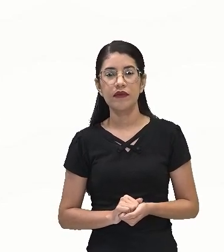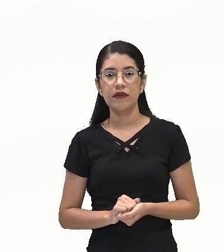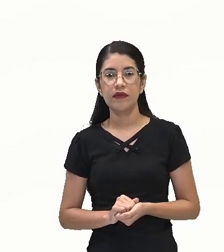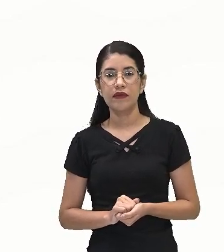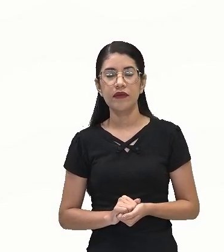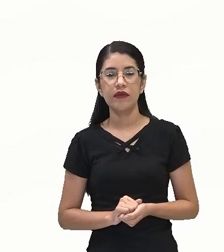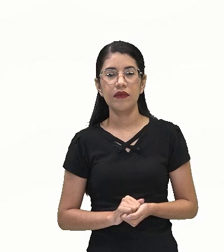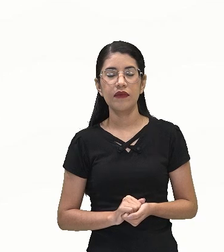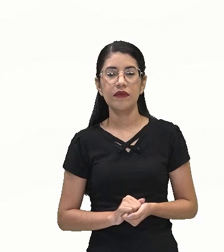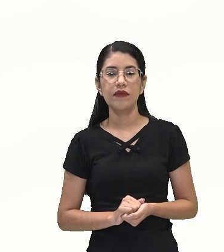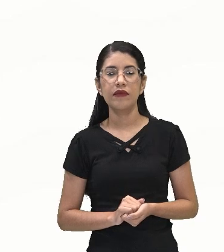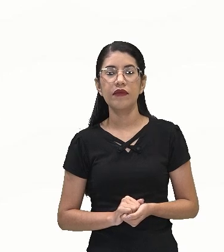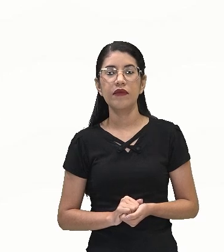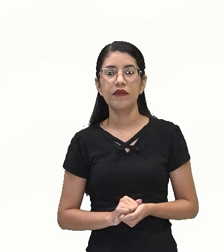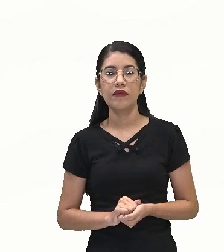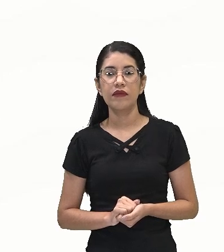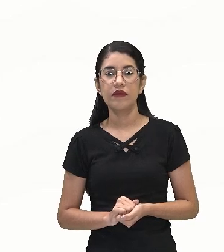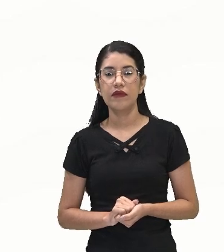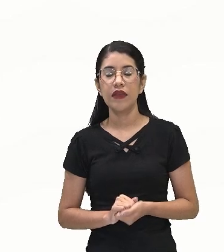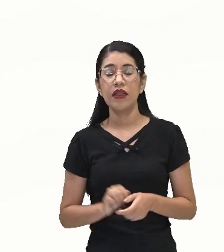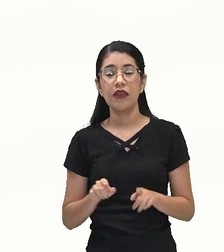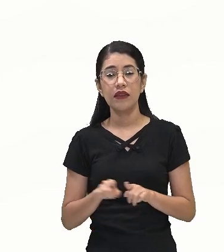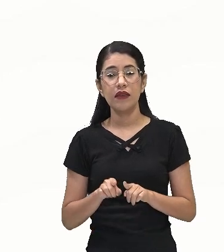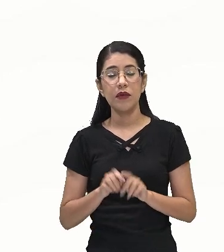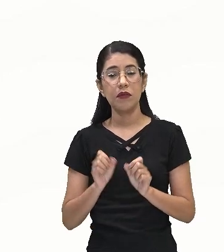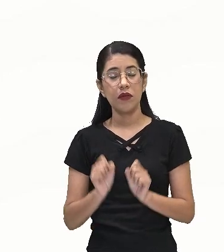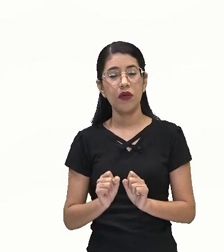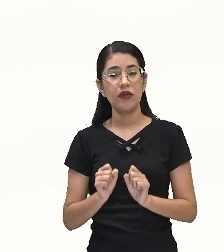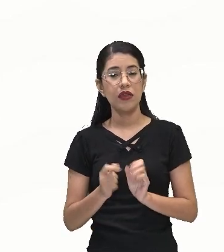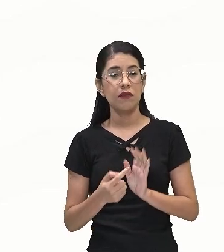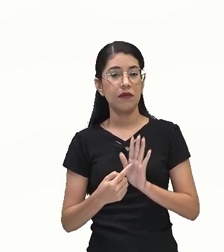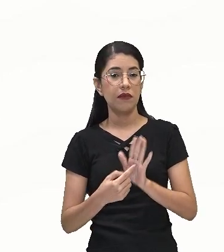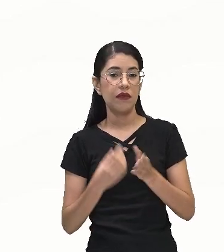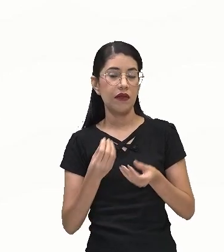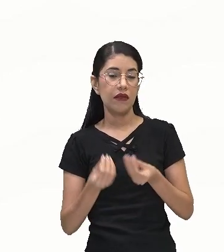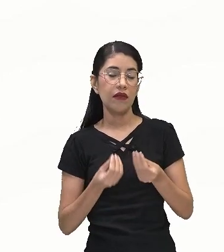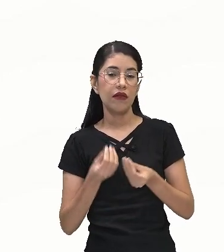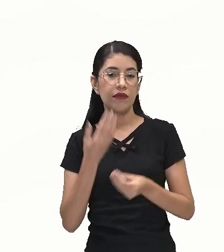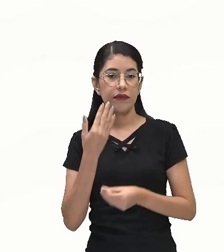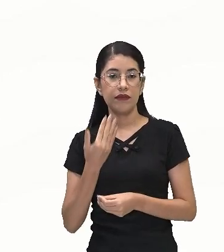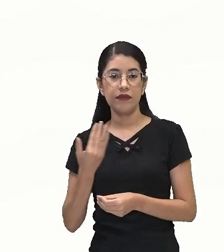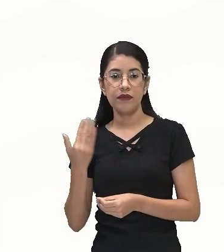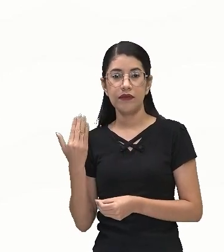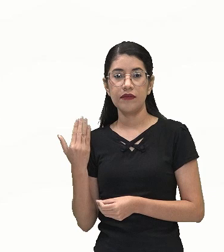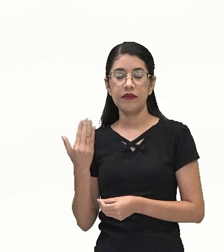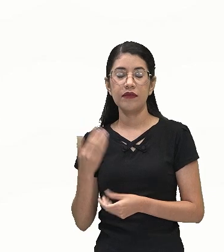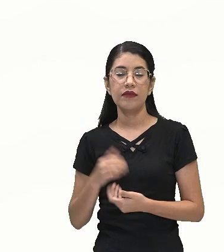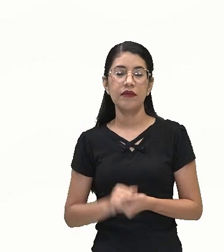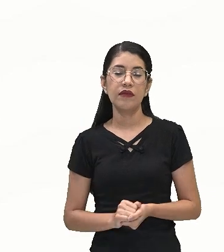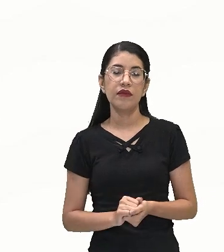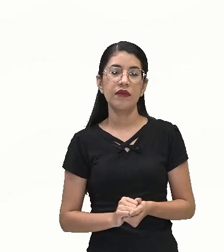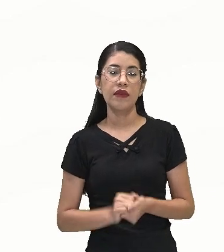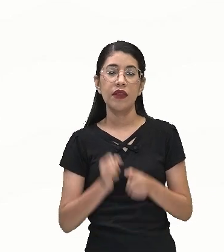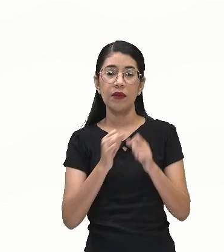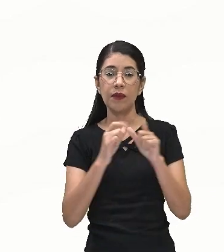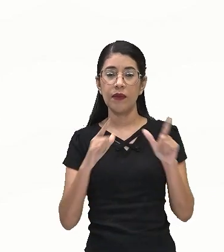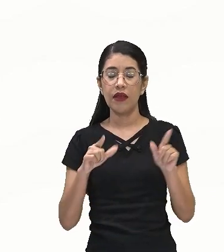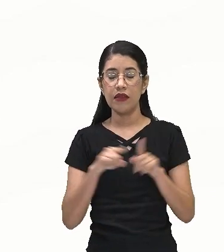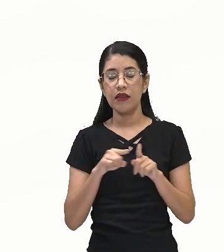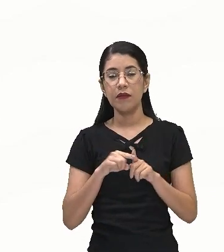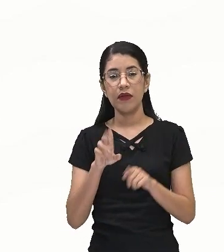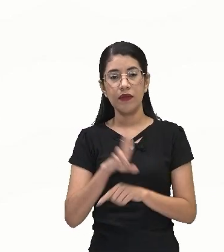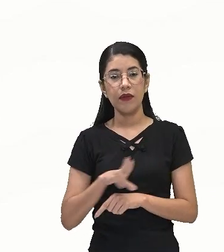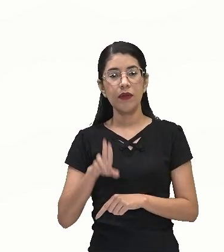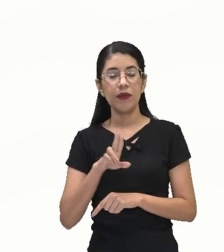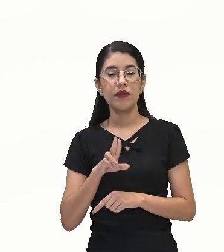regular, ok? A área também pode ser expressa por nada mais, nada menos que a gente vai simplificar a